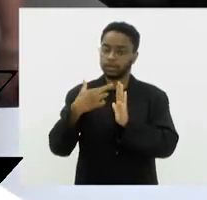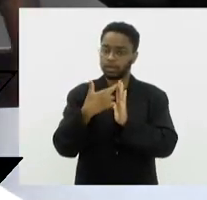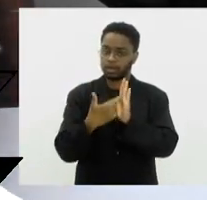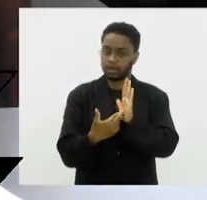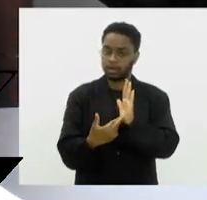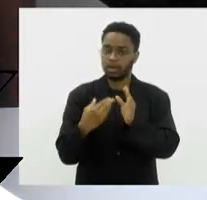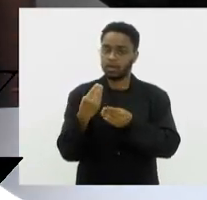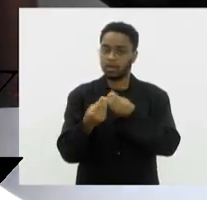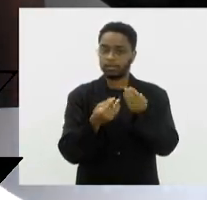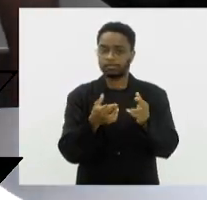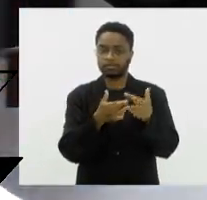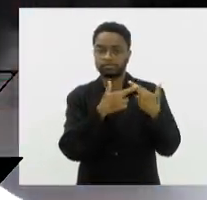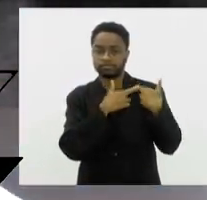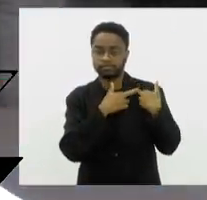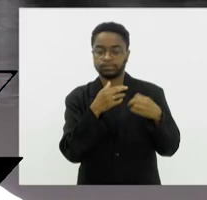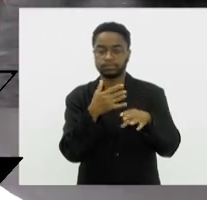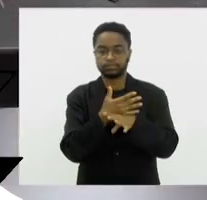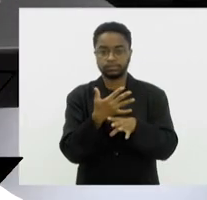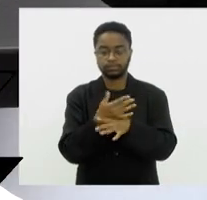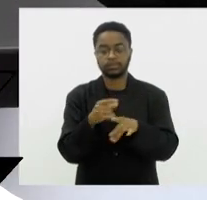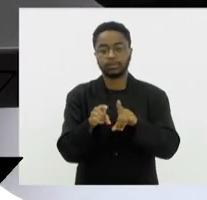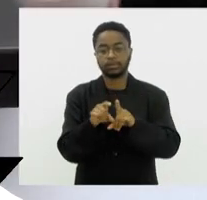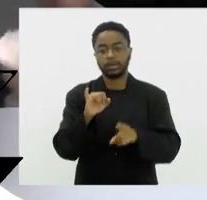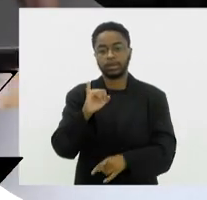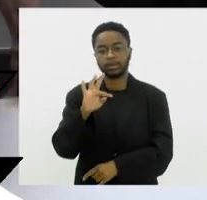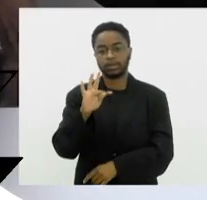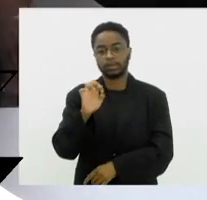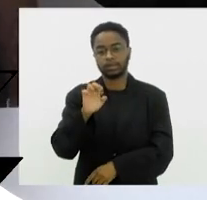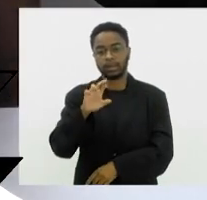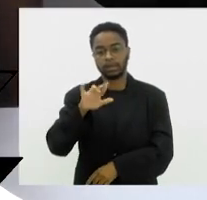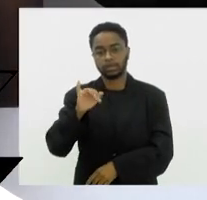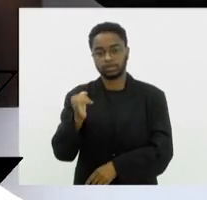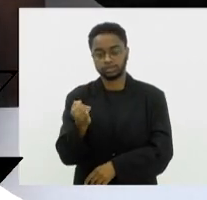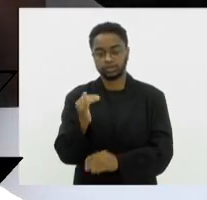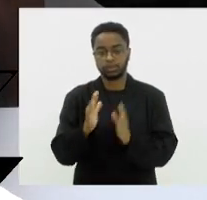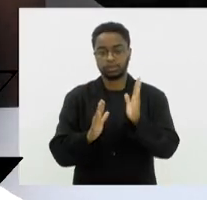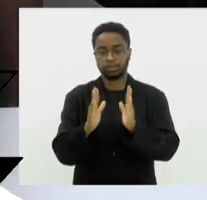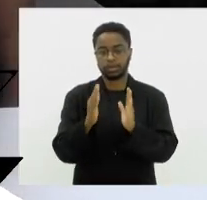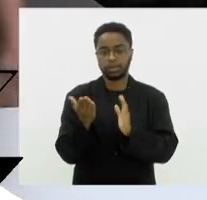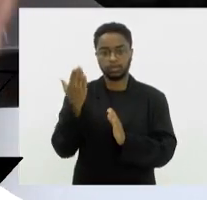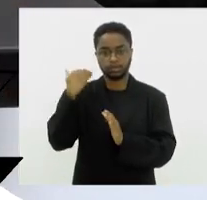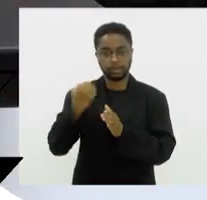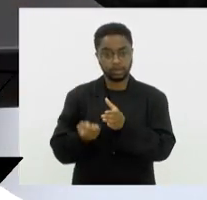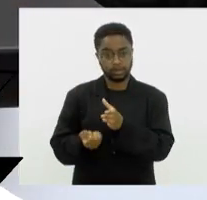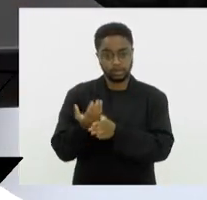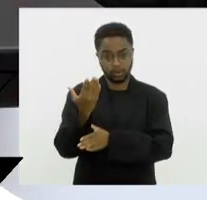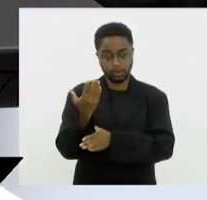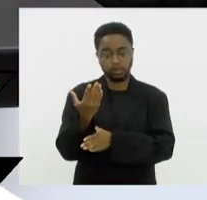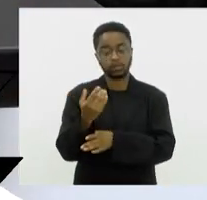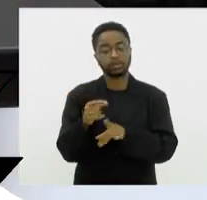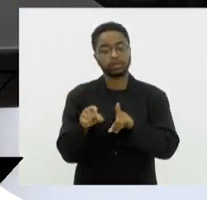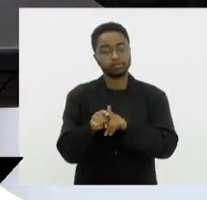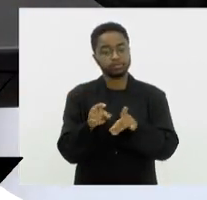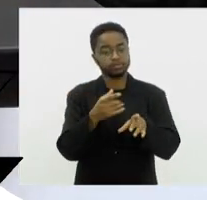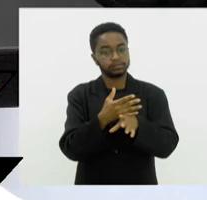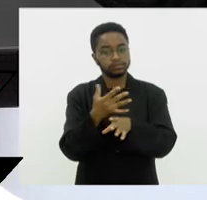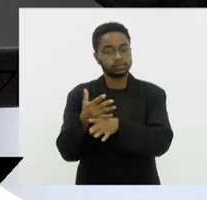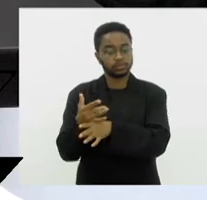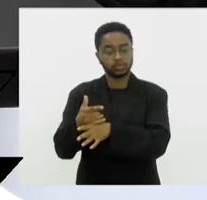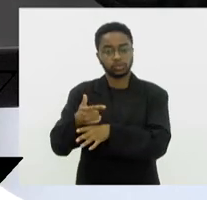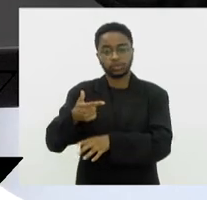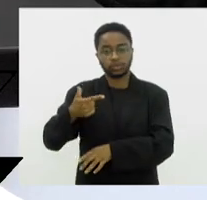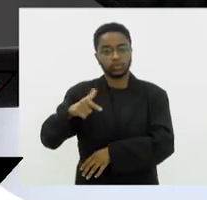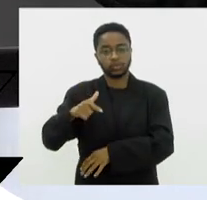competência dos municípios. E o ITERG, na ocasião em que ele foi criado, né, os municípios eles não